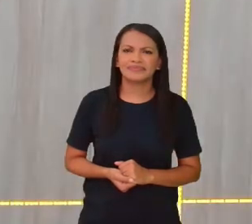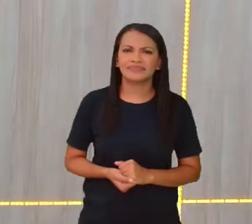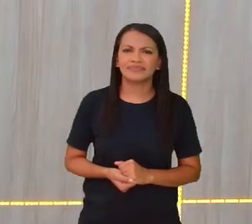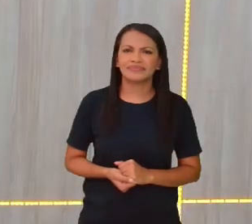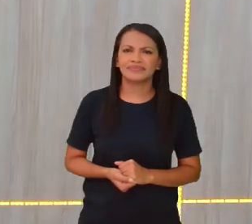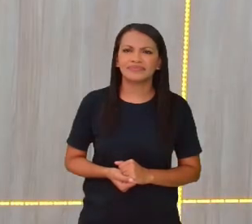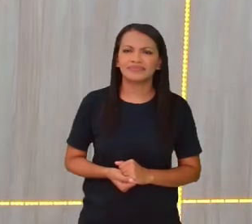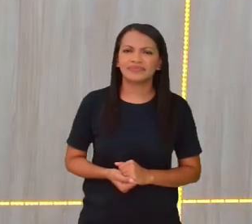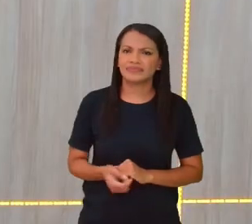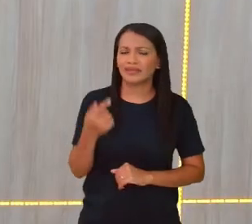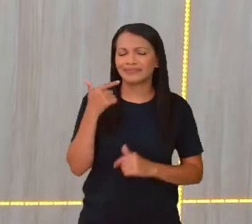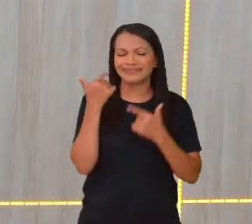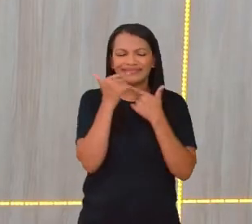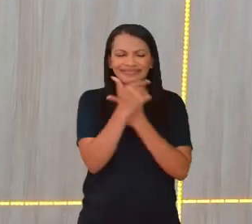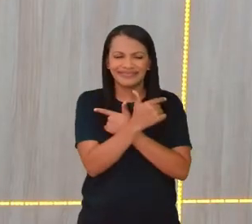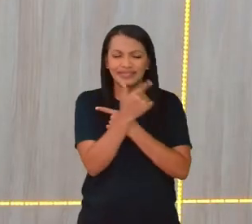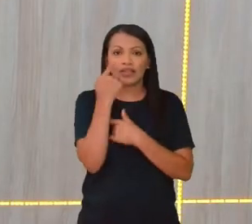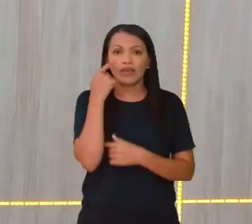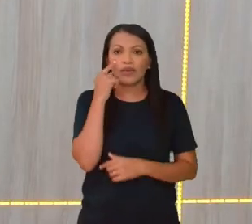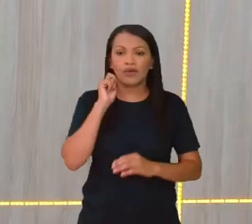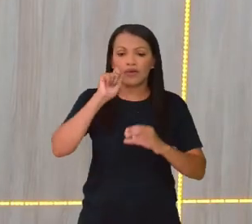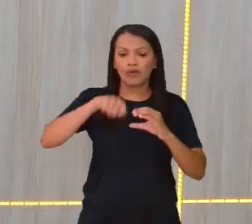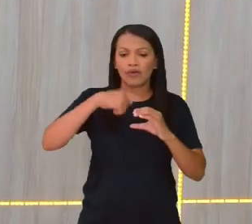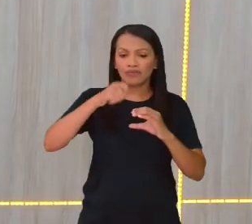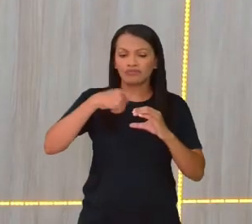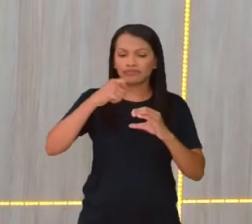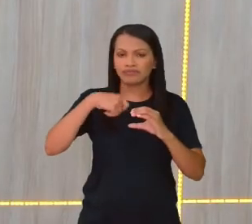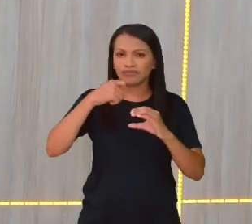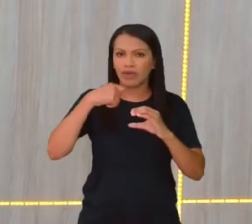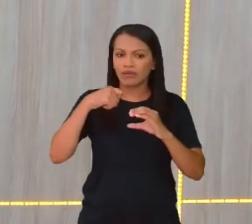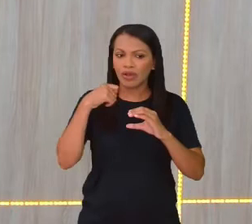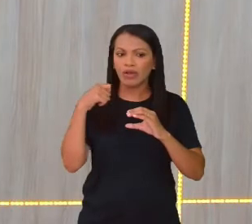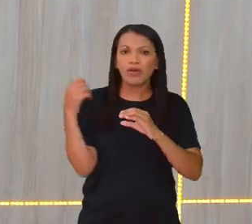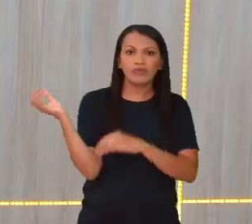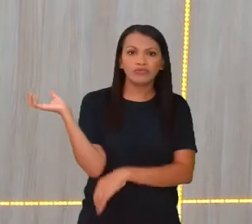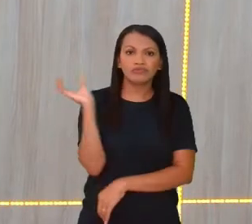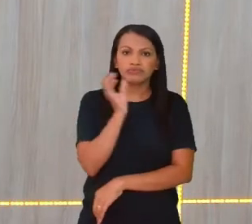Ela toda cheia de graça aí, né? O vídeo deu uma acelerada.